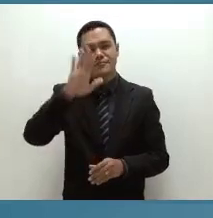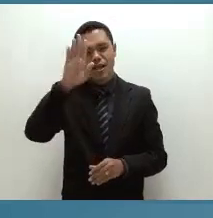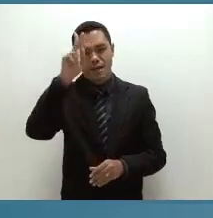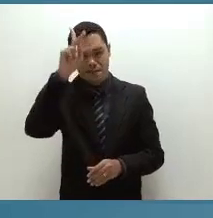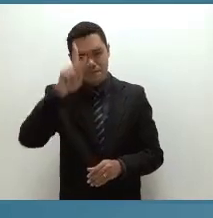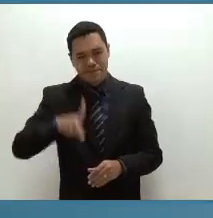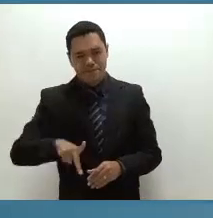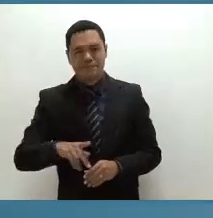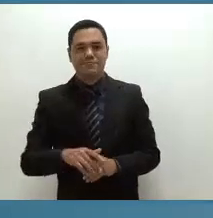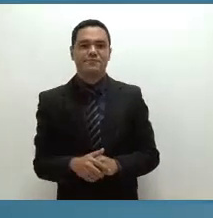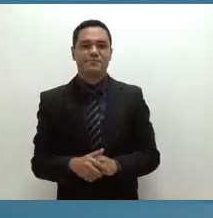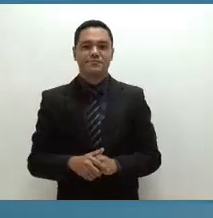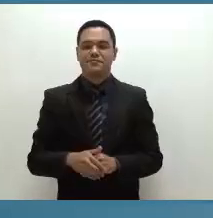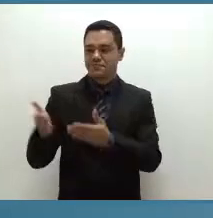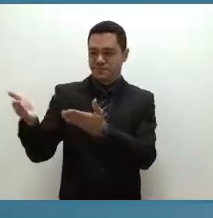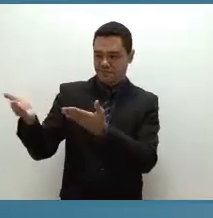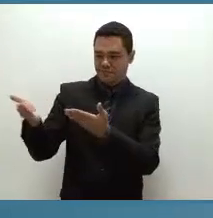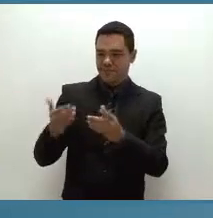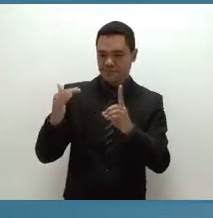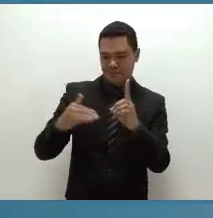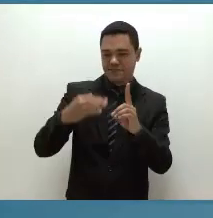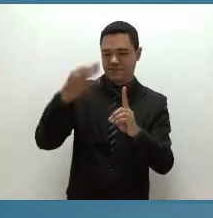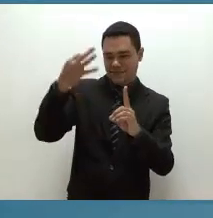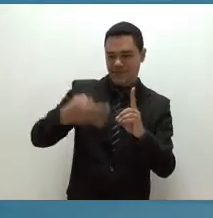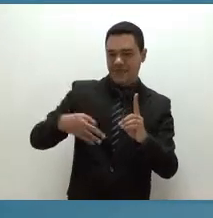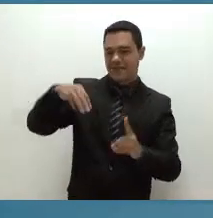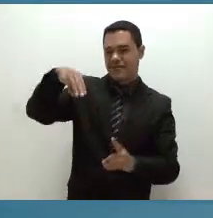Presidente, desembargadora Marqui.